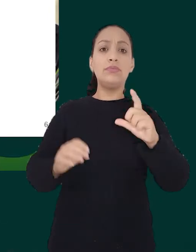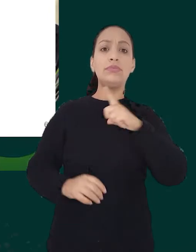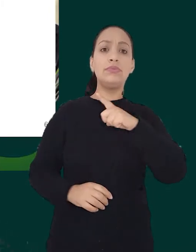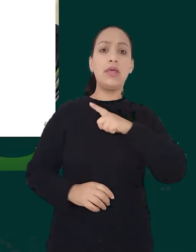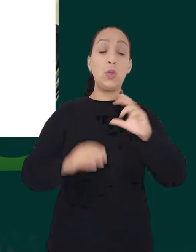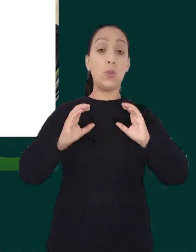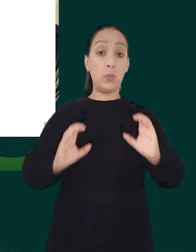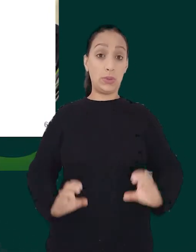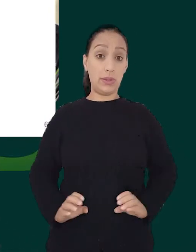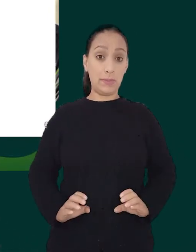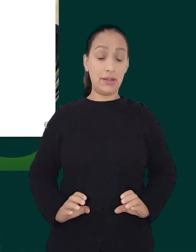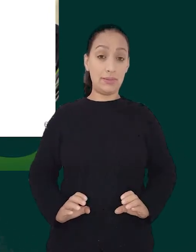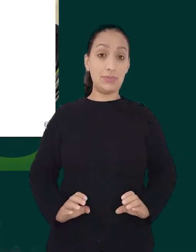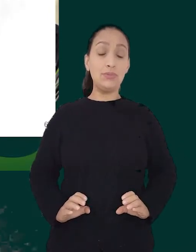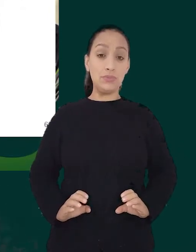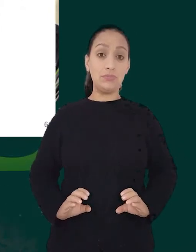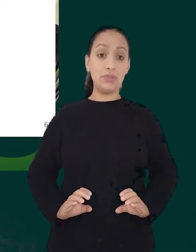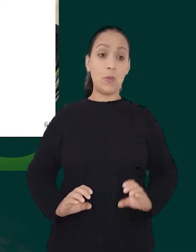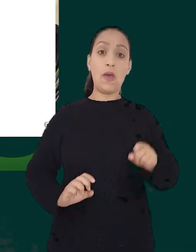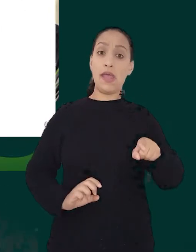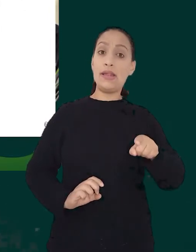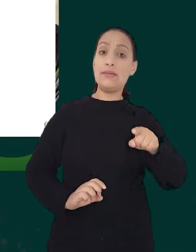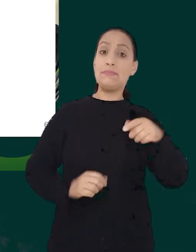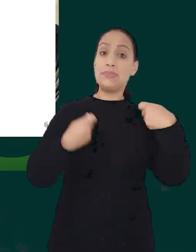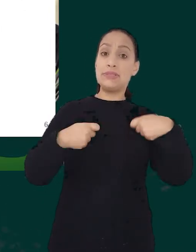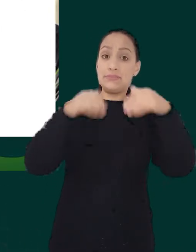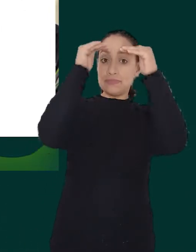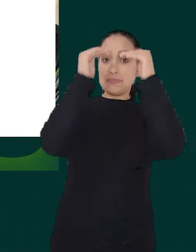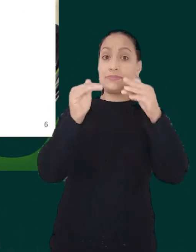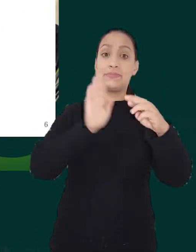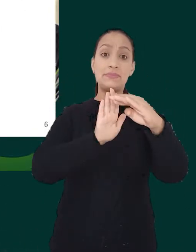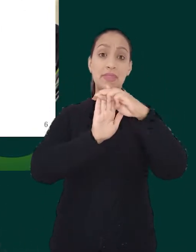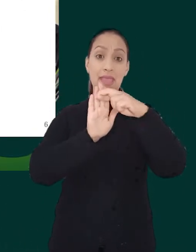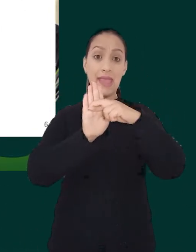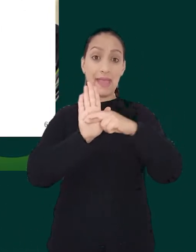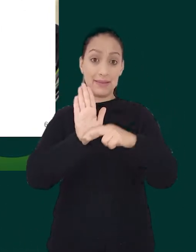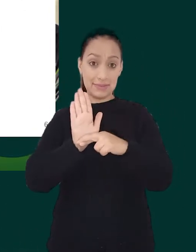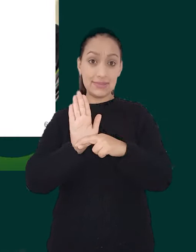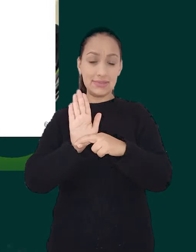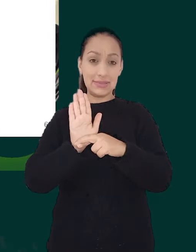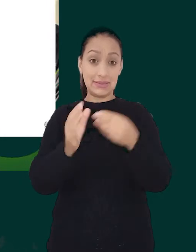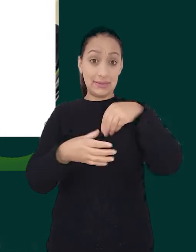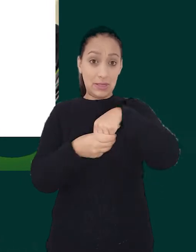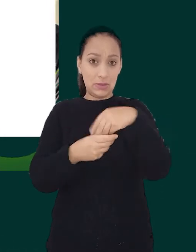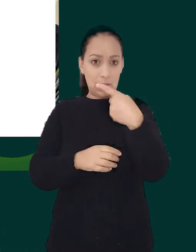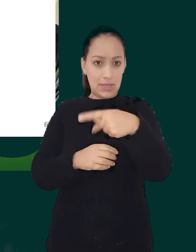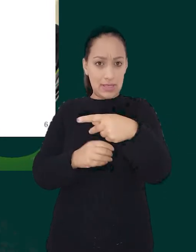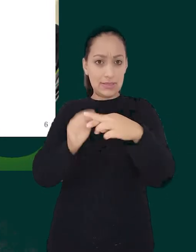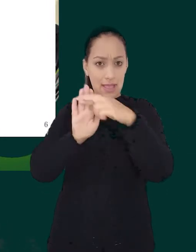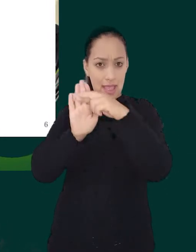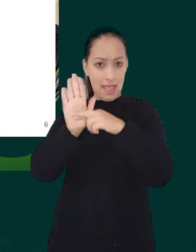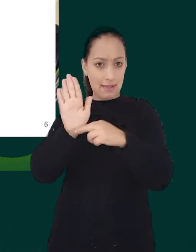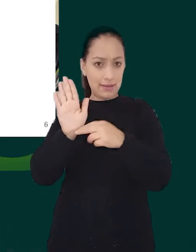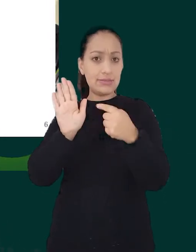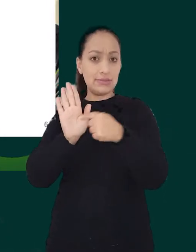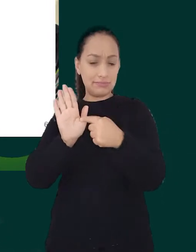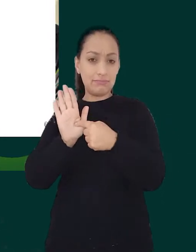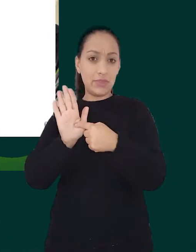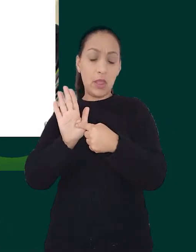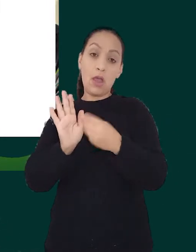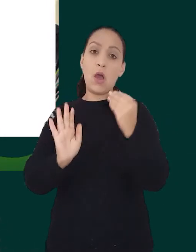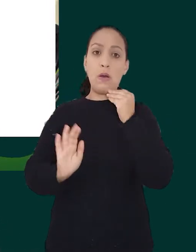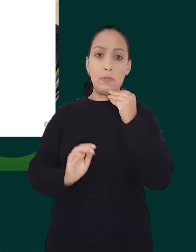comportamento, ele respeita regras. E dentro dessas regras, isso vale, obviamente, para NPCs